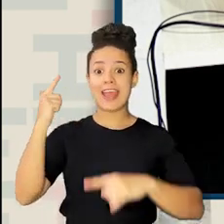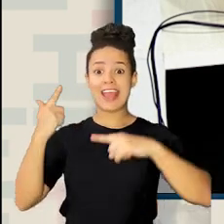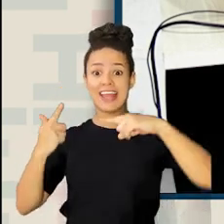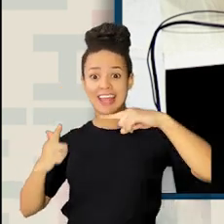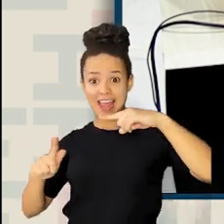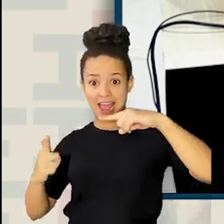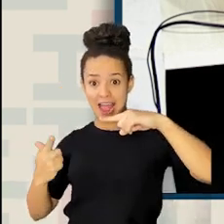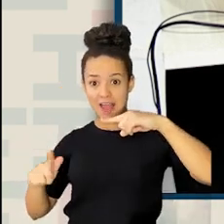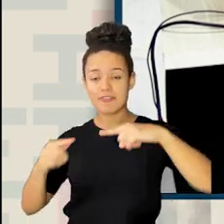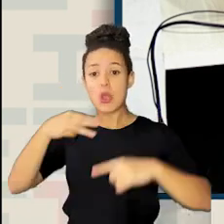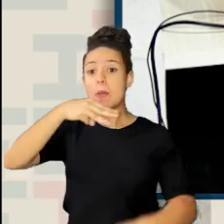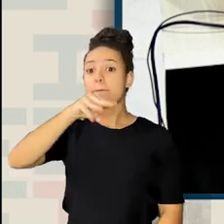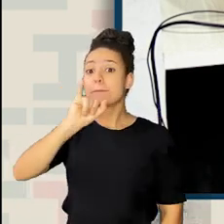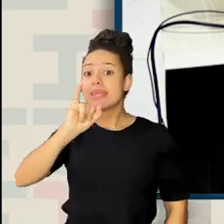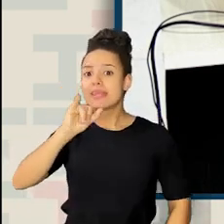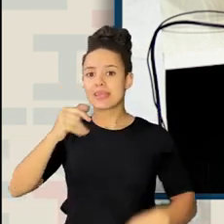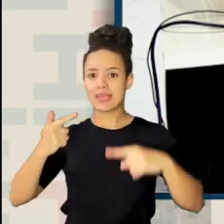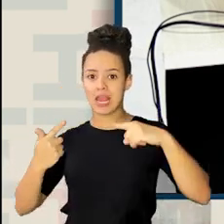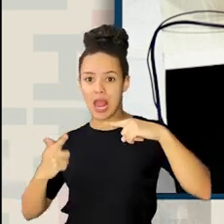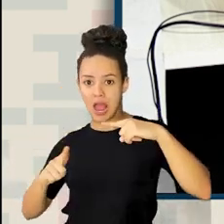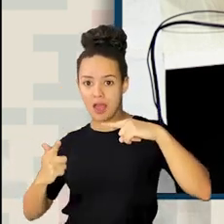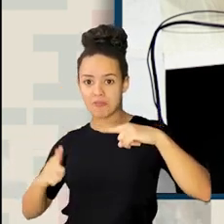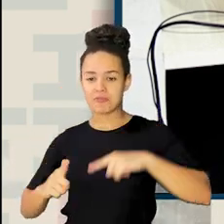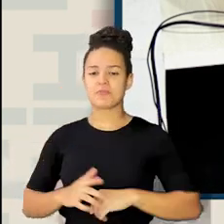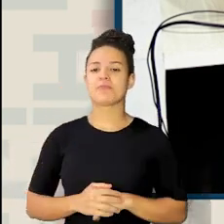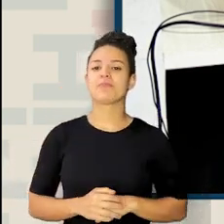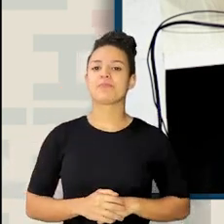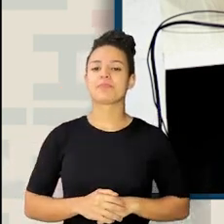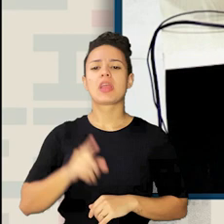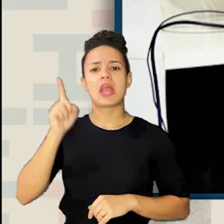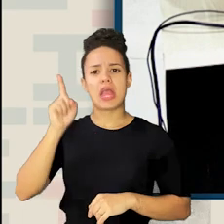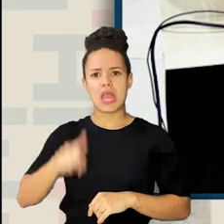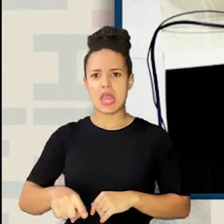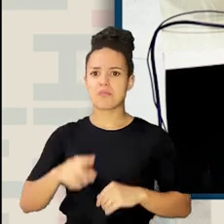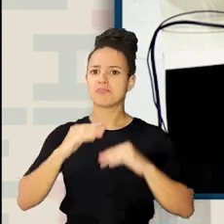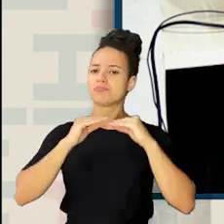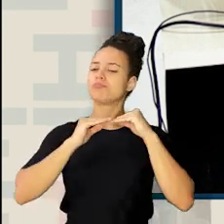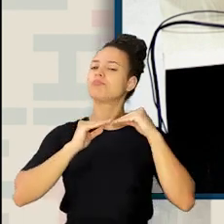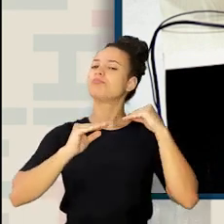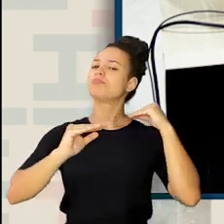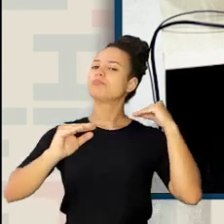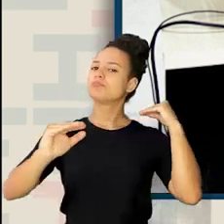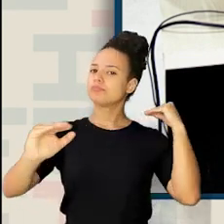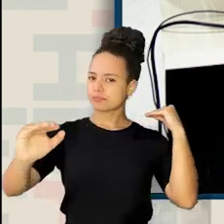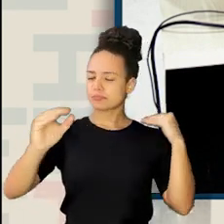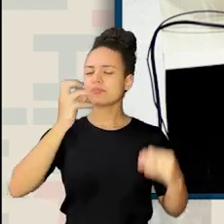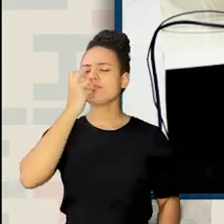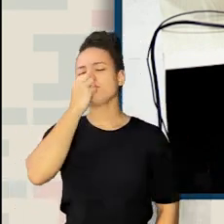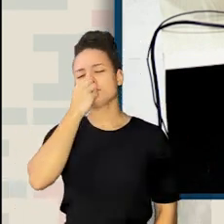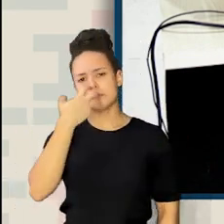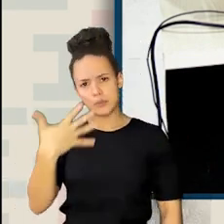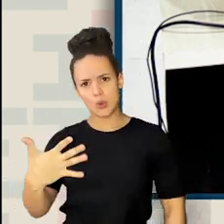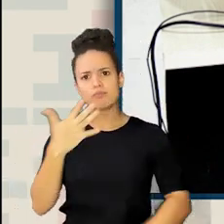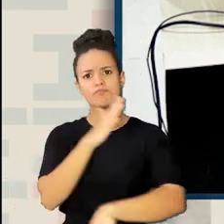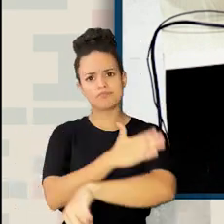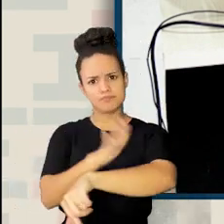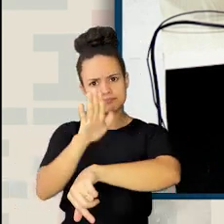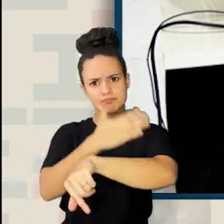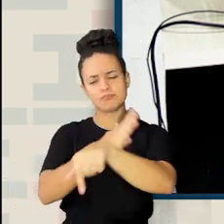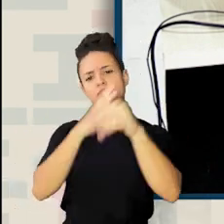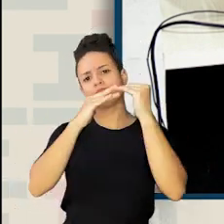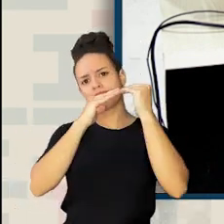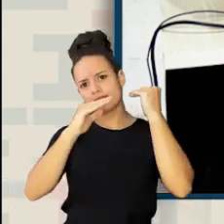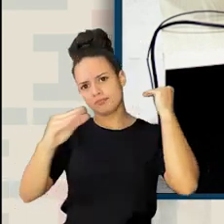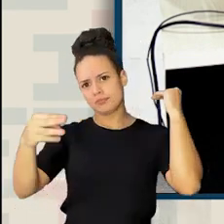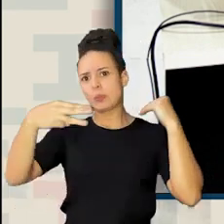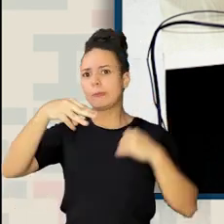agora para trabalhar, o Mi grave. É uma nota bem estável, é boa de fazer nota longa com Mi,